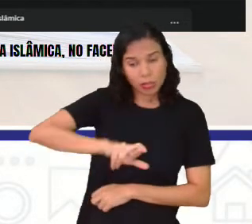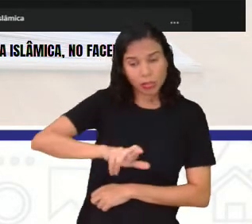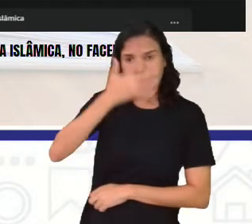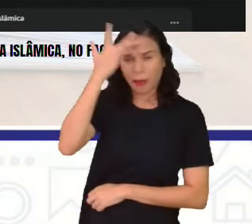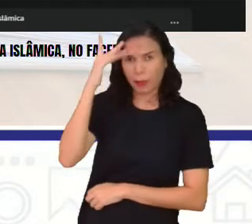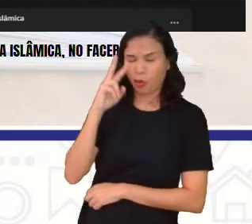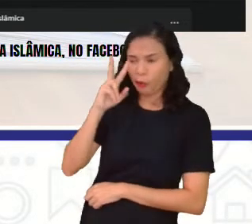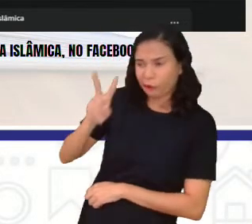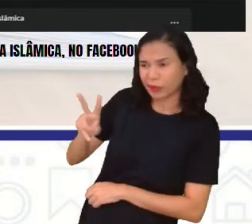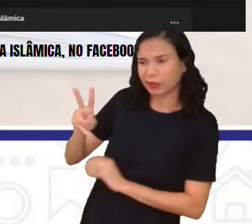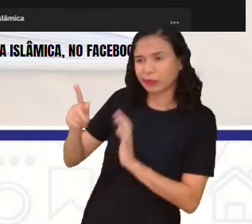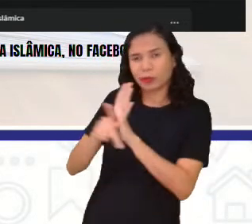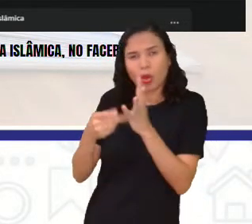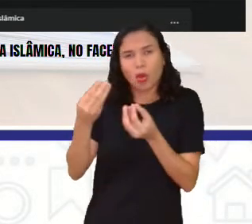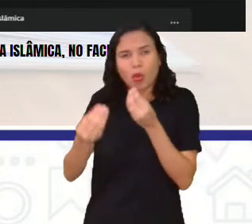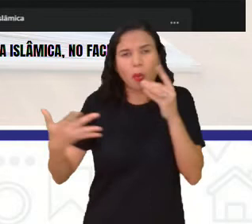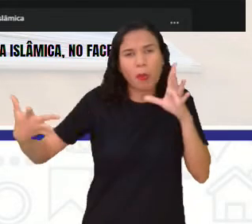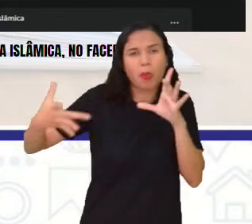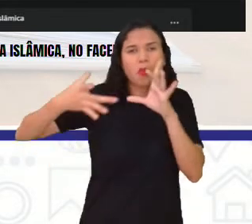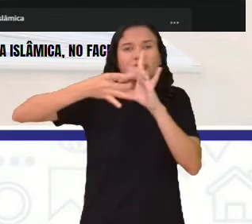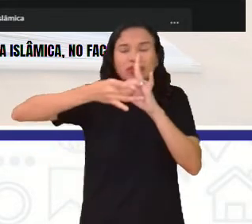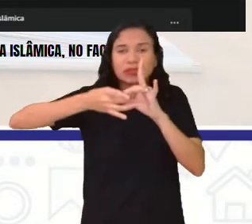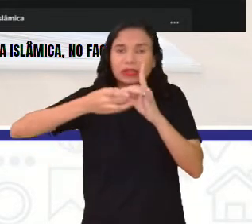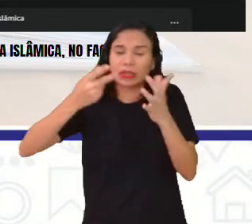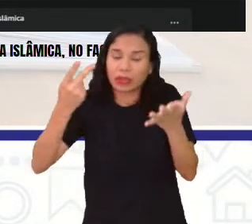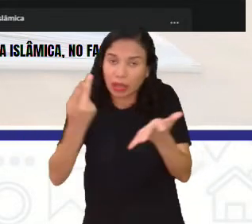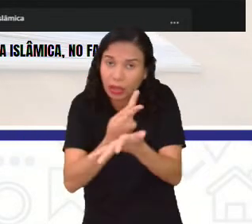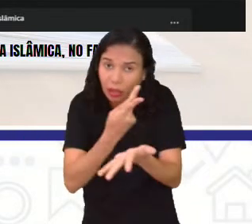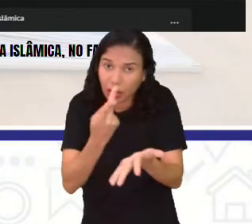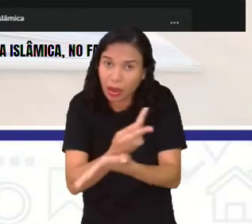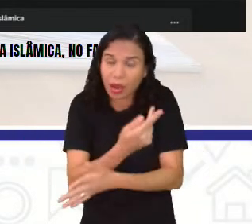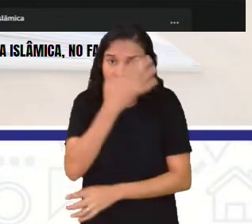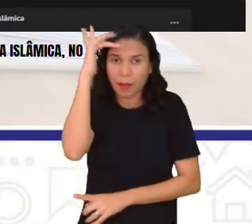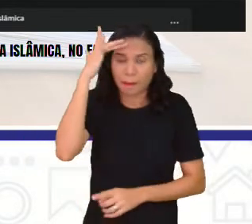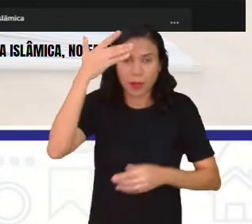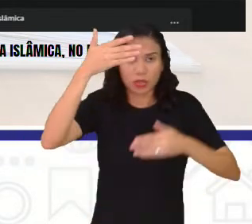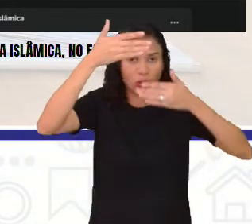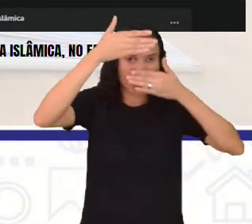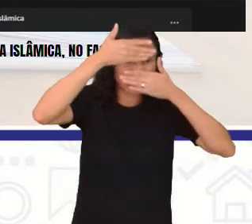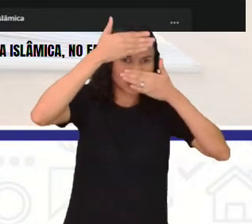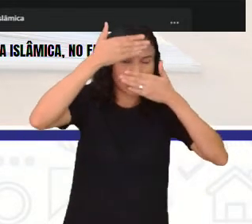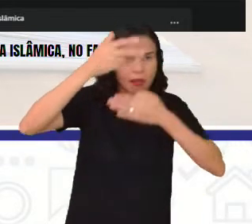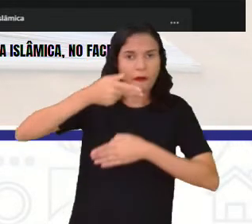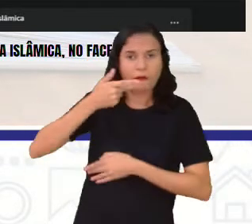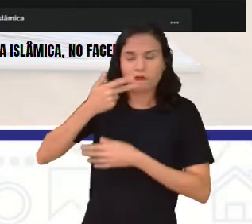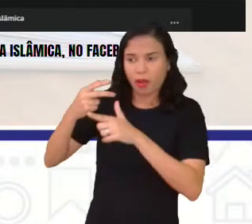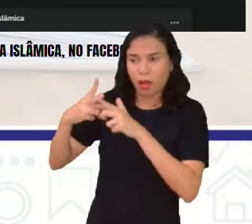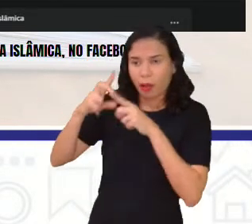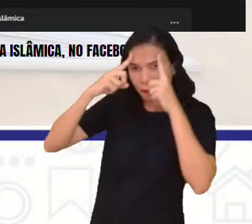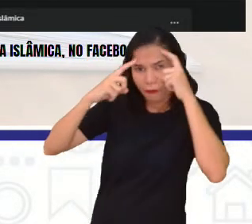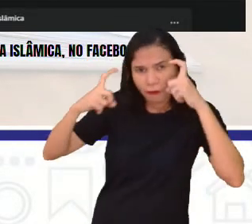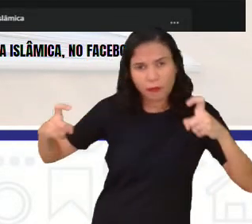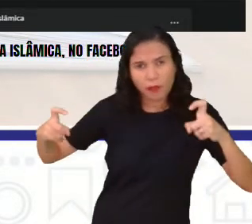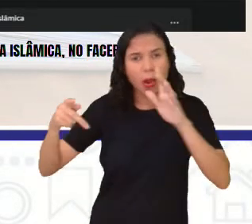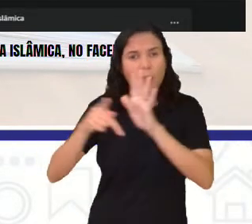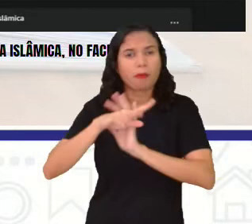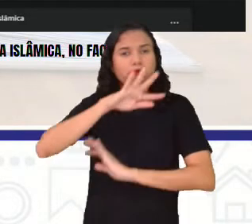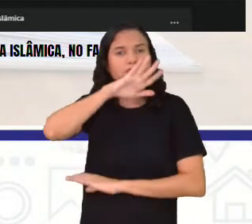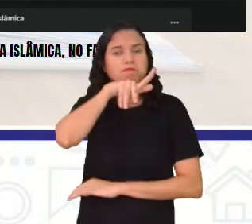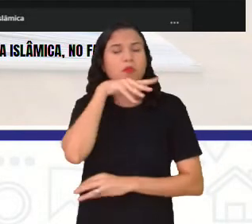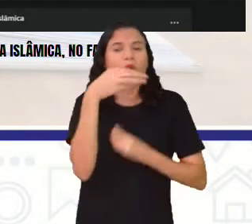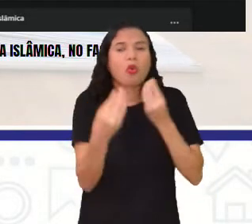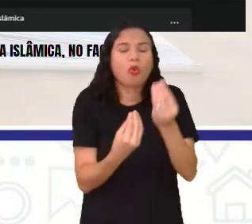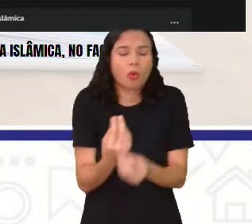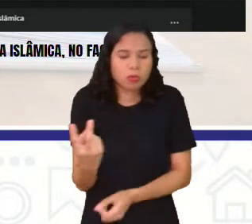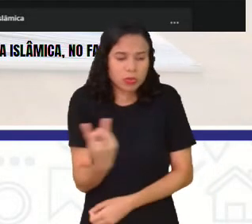geralmente fazem uma associação extremamente errônea entre o Islã e o extremismo, o Islã e o terrorismo, como se essas